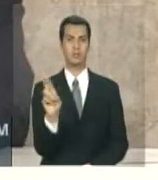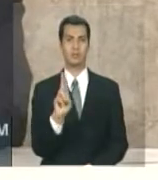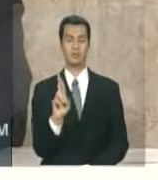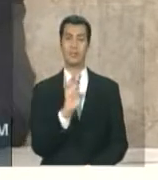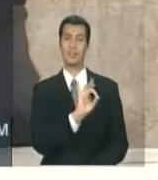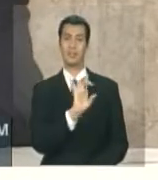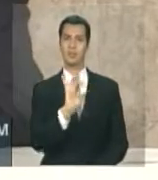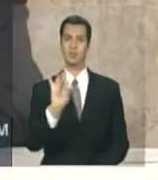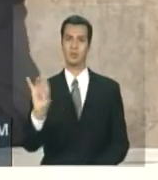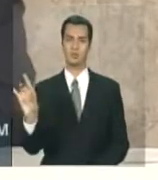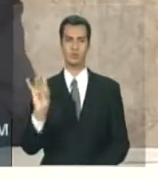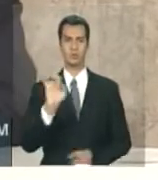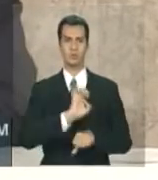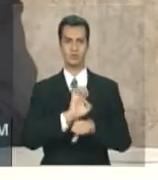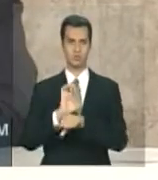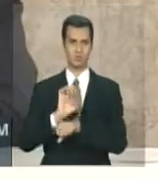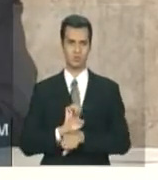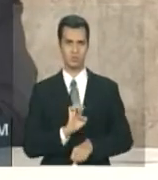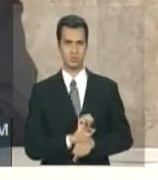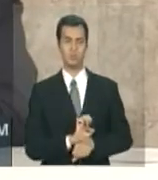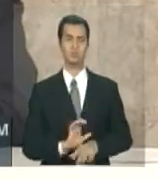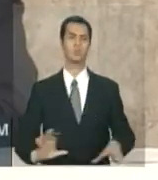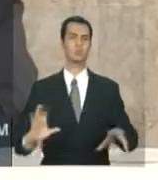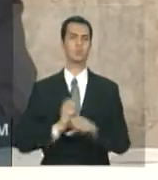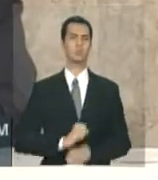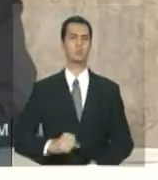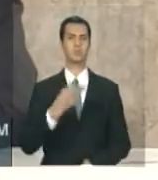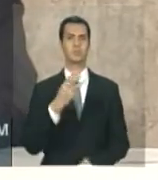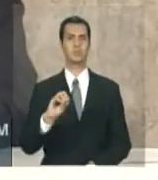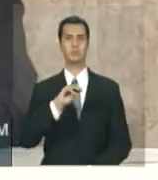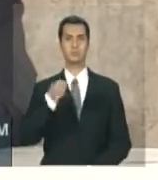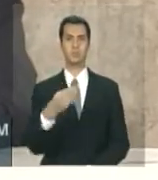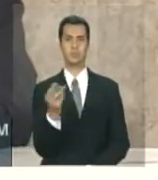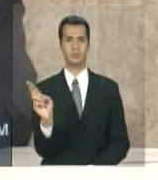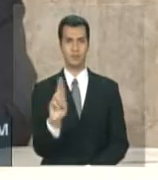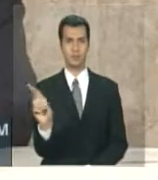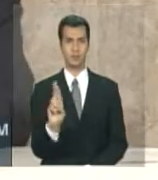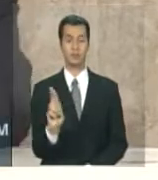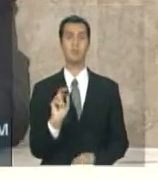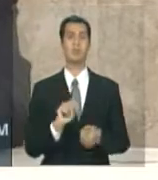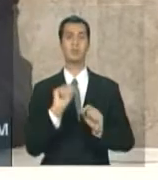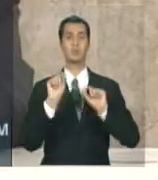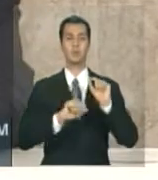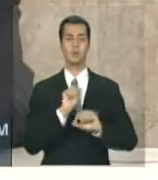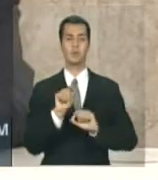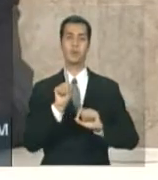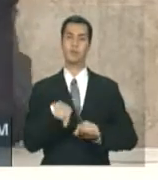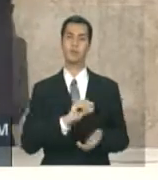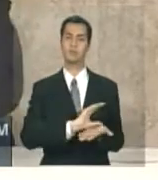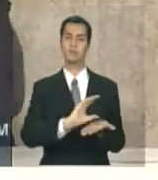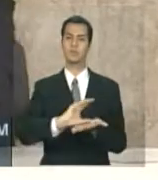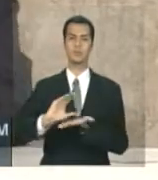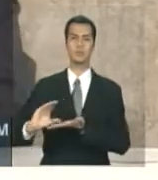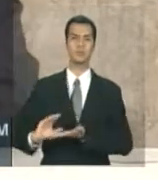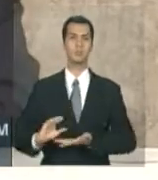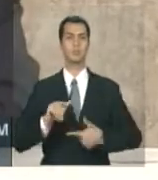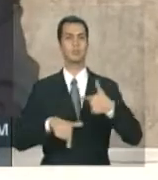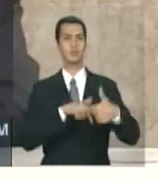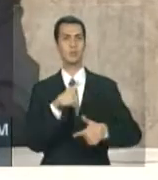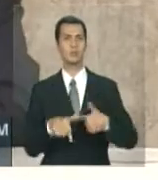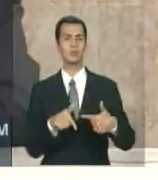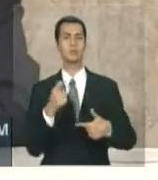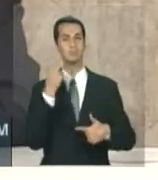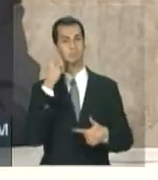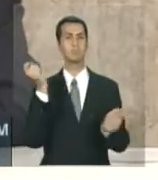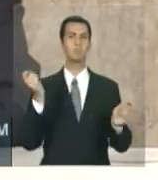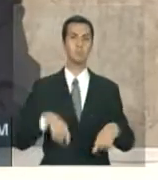três estados, totalizando, portanto, 30 milhões de reais, para investimentos em ações estruturantes que resolvam